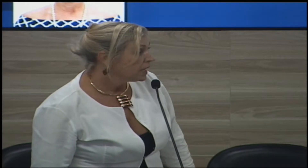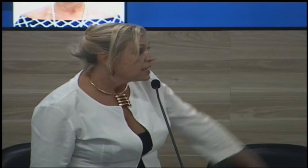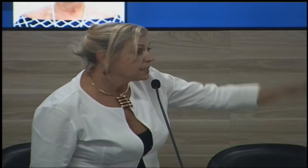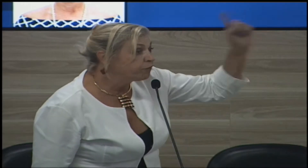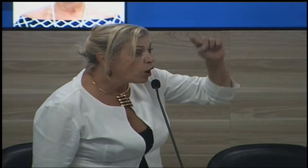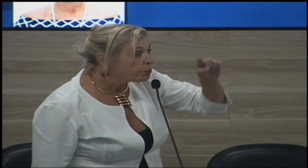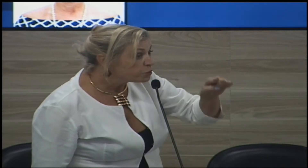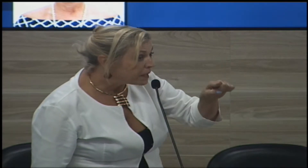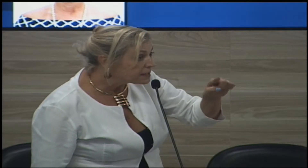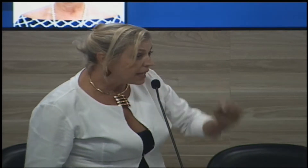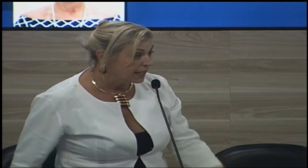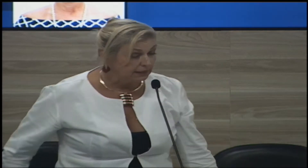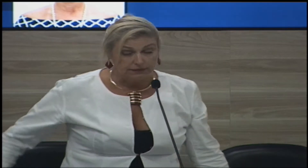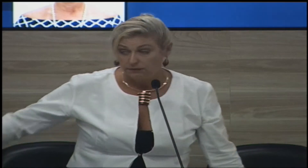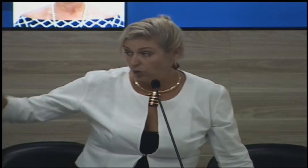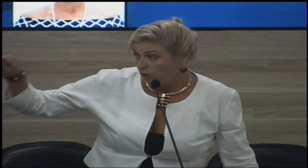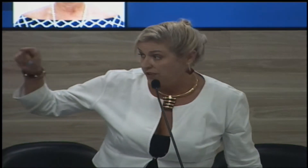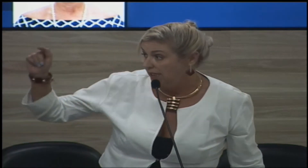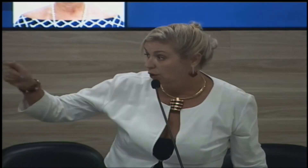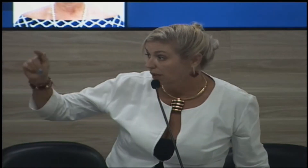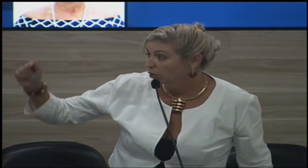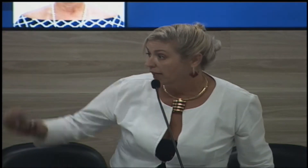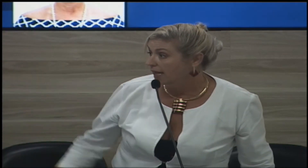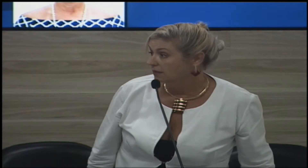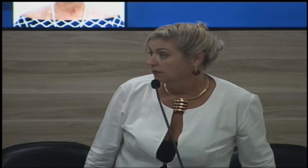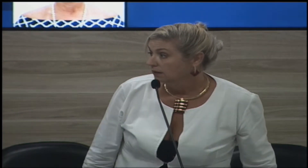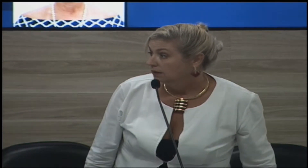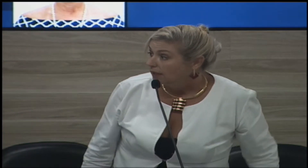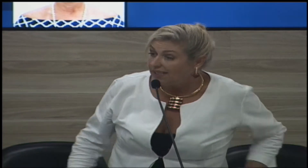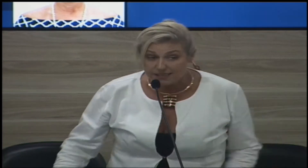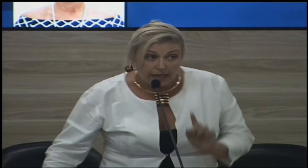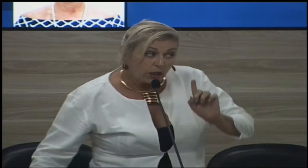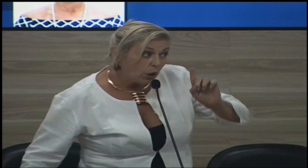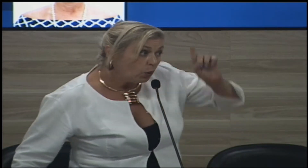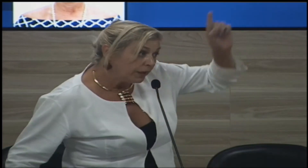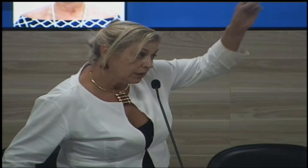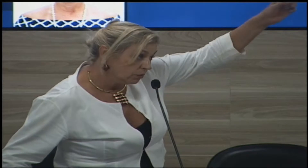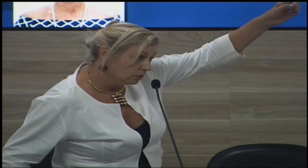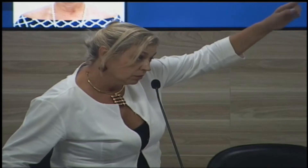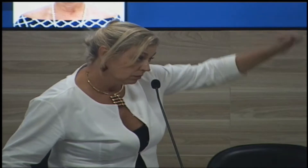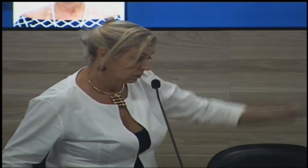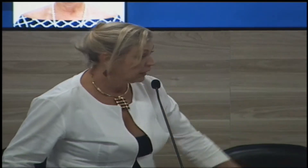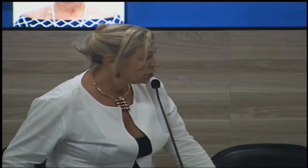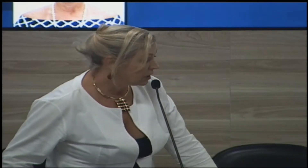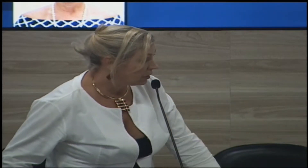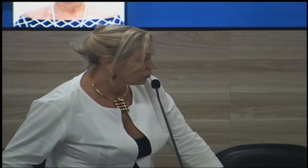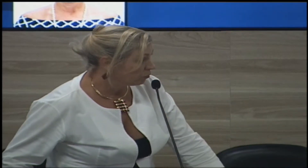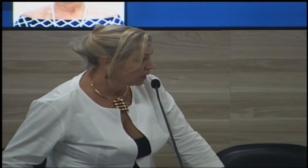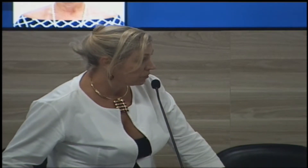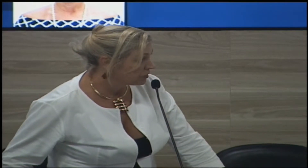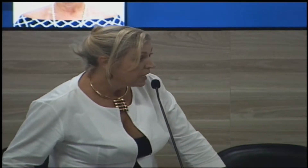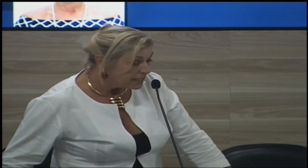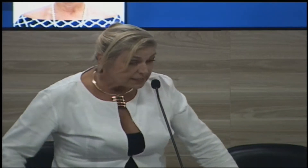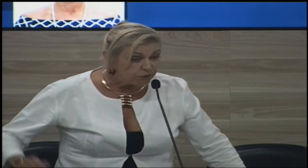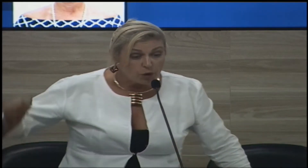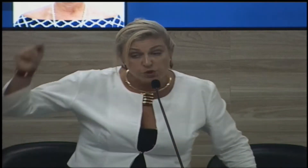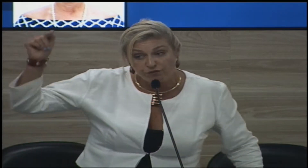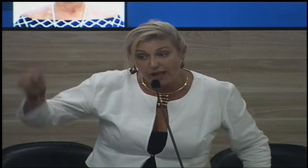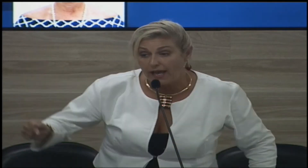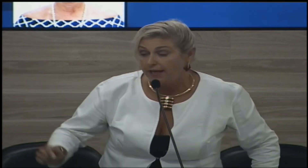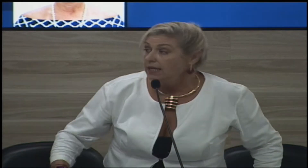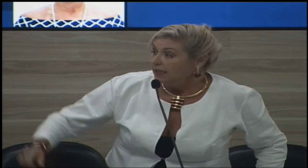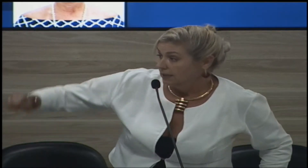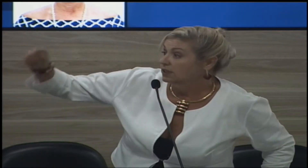humanos. Se formos pensar em Conselho da Mulher, ele está incluído em direitos humanos. Se